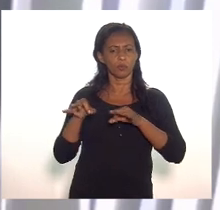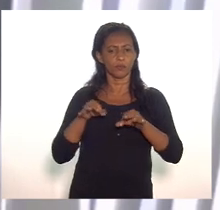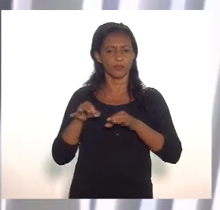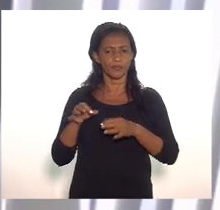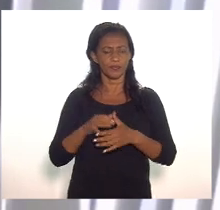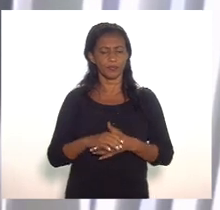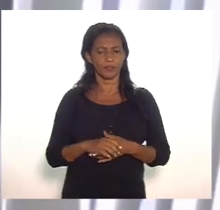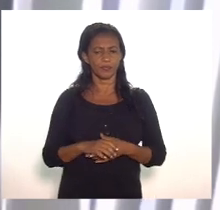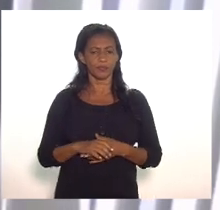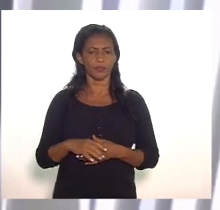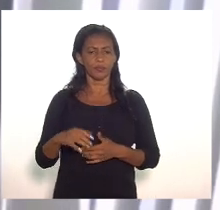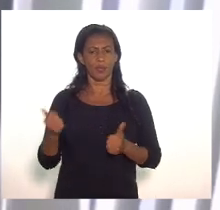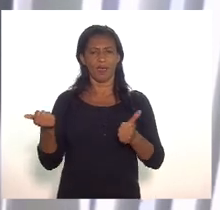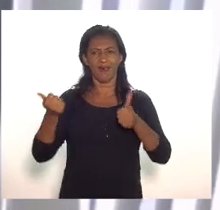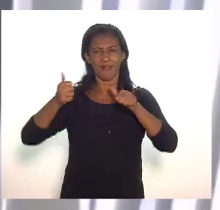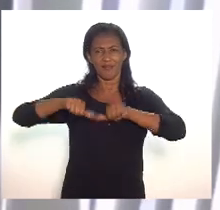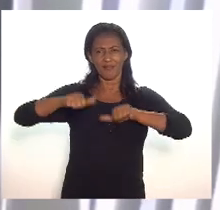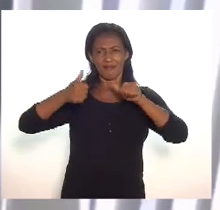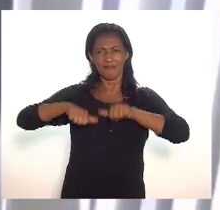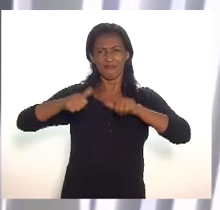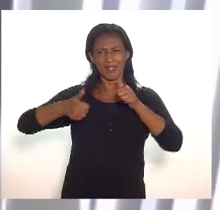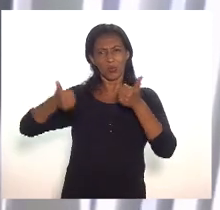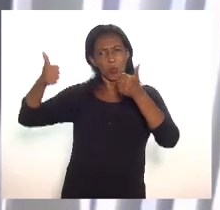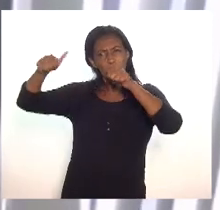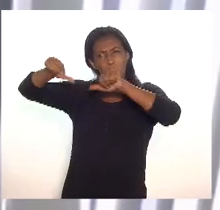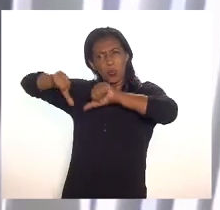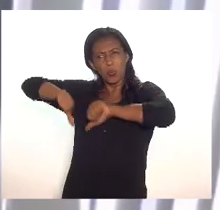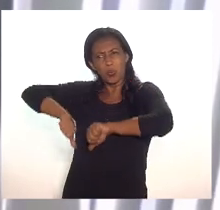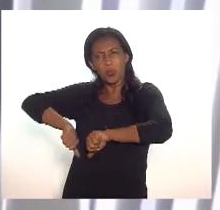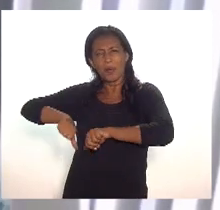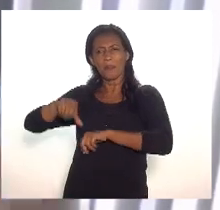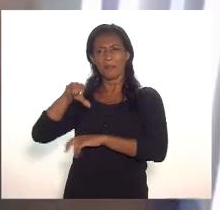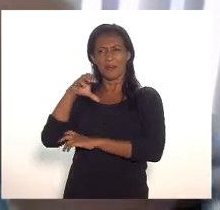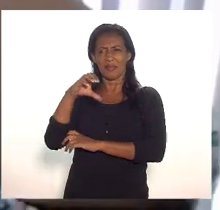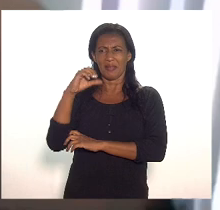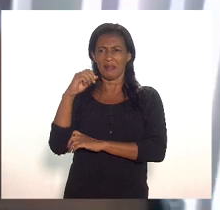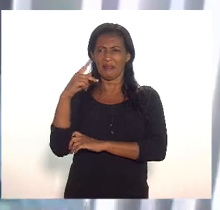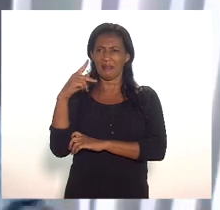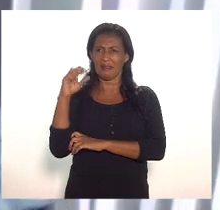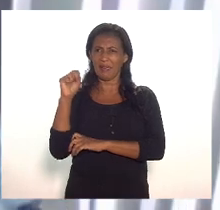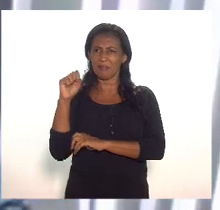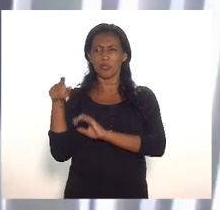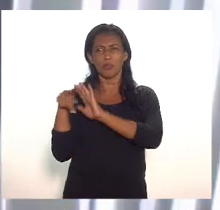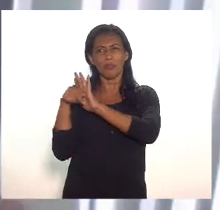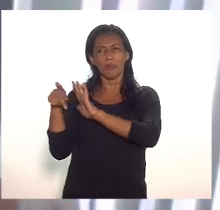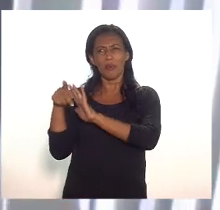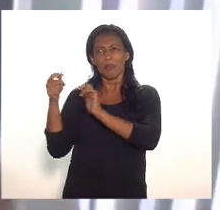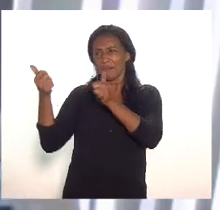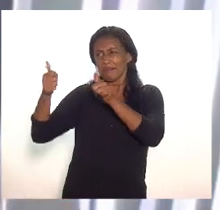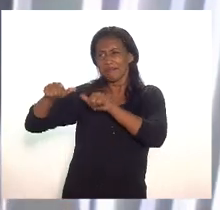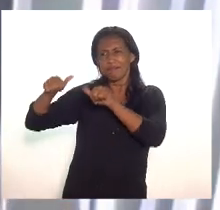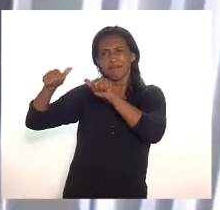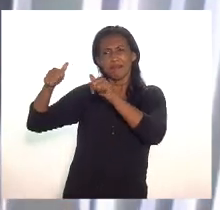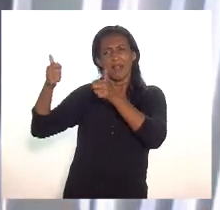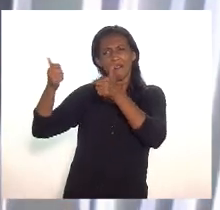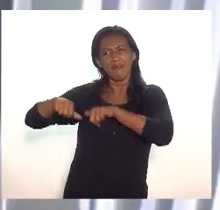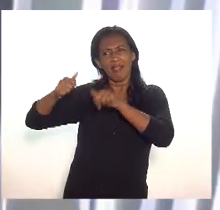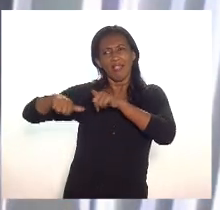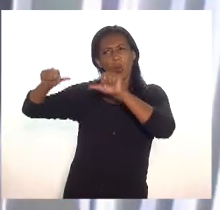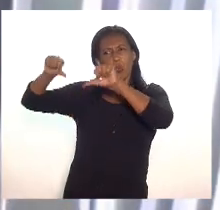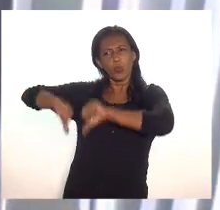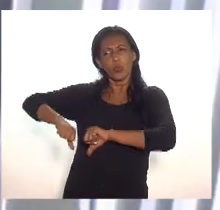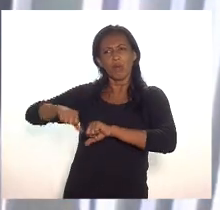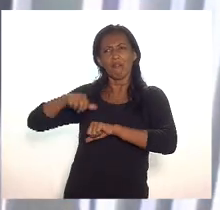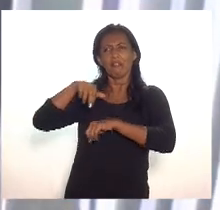que foi avaliado negativamente pela própria CAPES. Então, veja, Vossa Excelência, qual é a situação. Quem vai presidir a